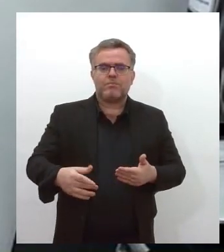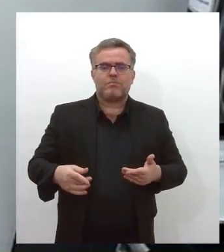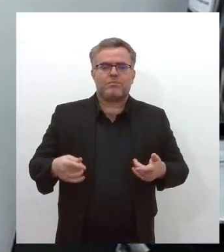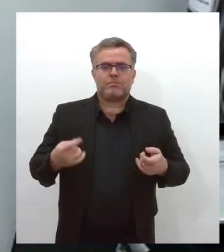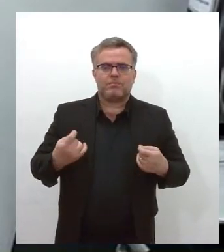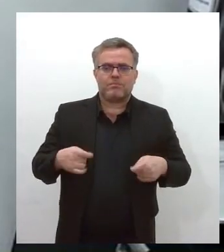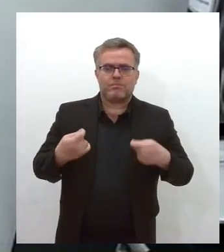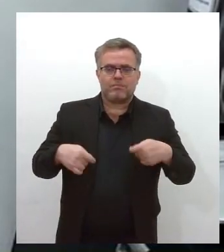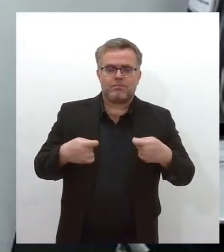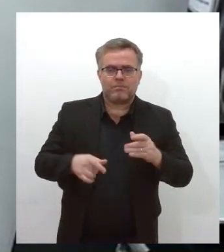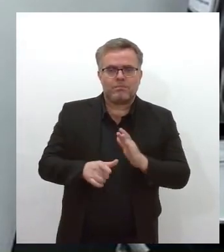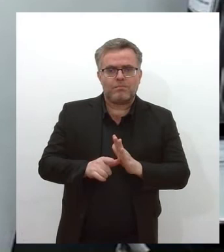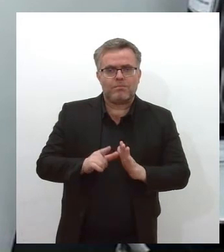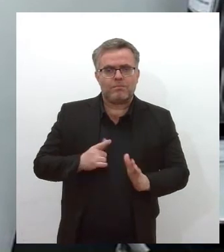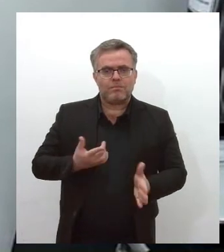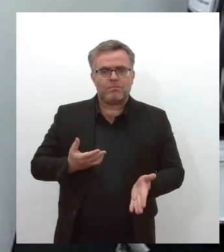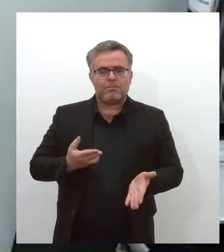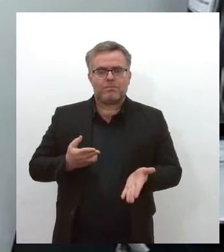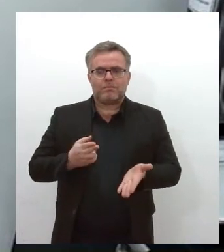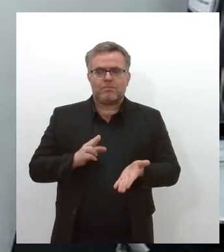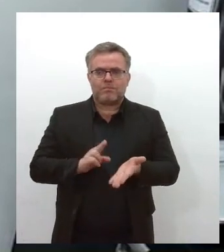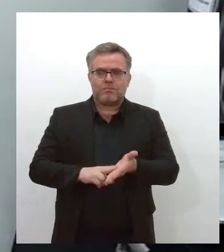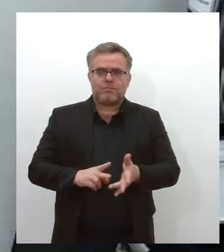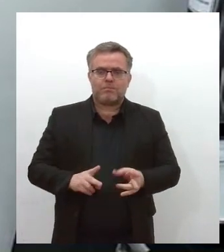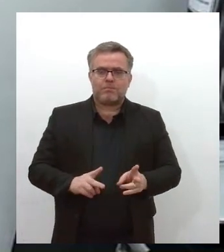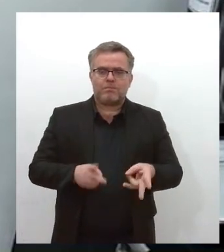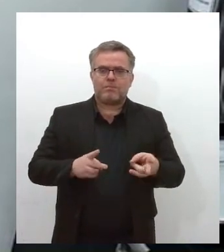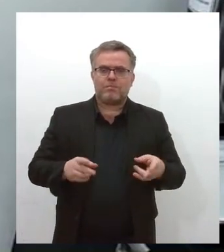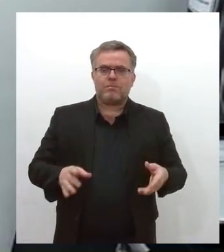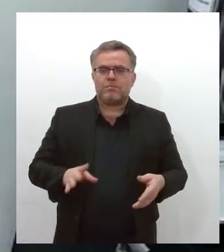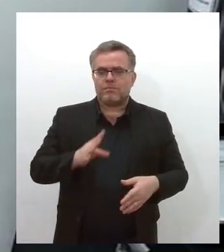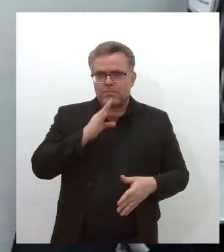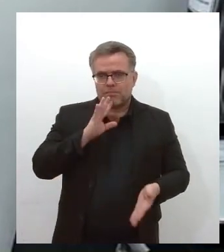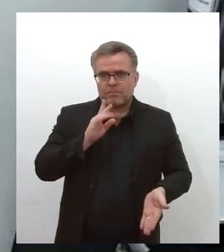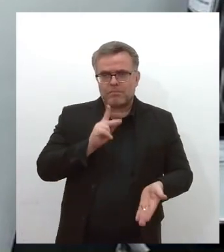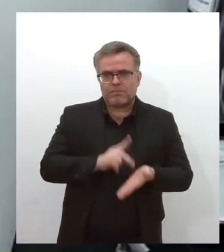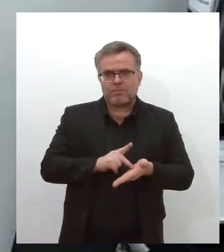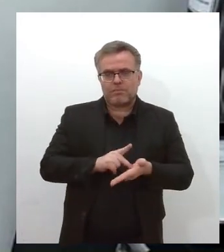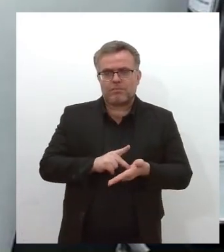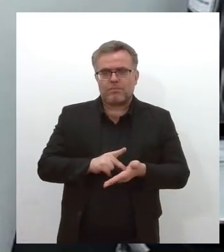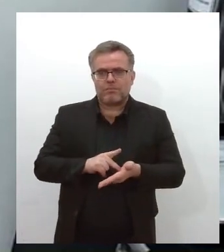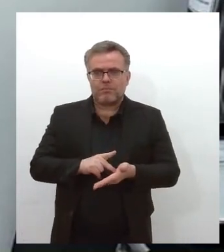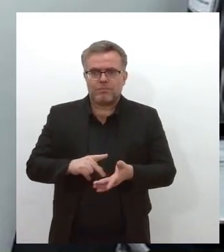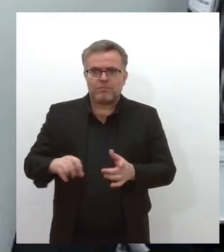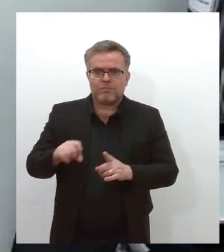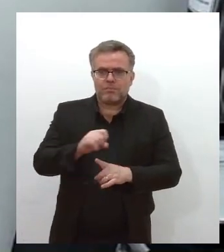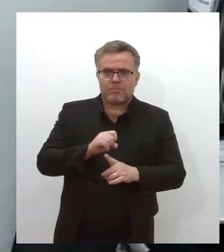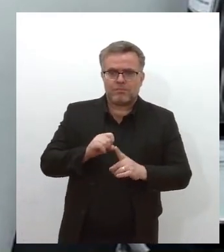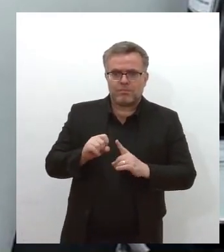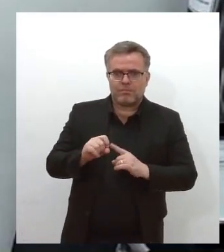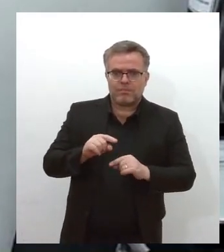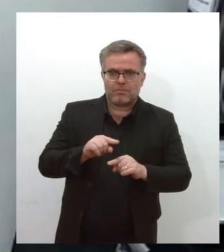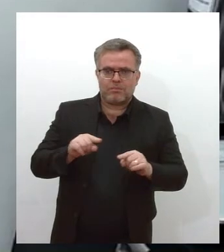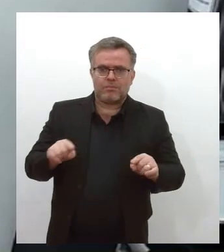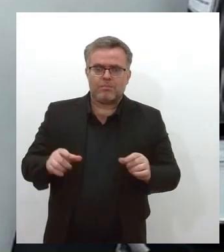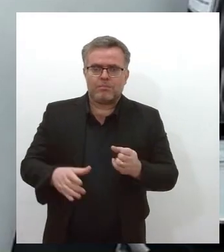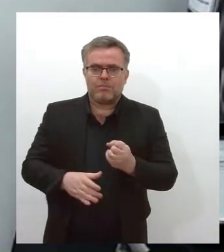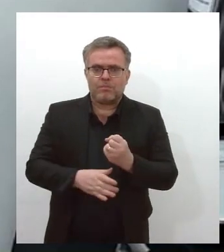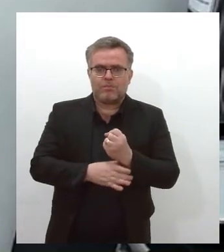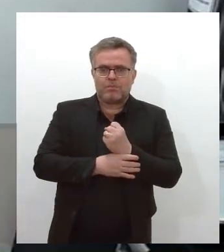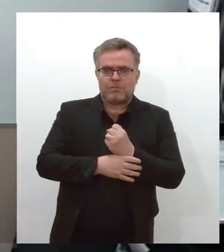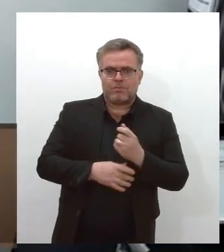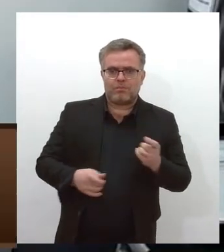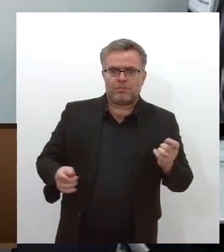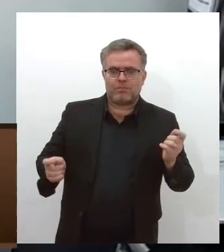legitimado. Ele precisa ser reconhecido pela sociedade, e até para que haja segurança desses resultados. E